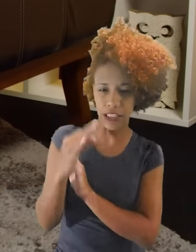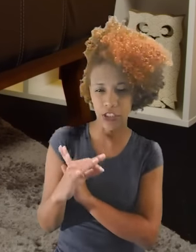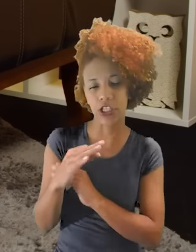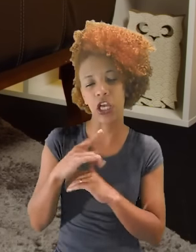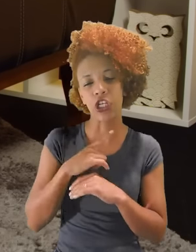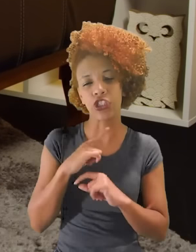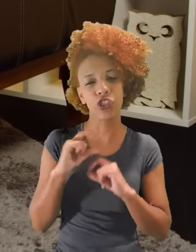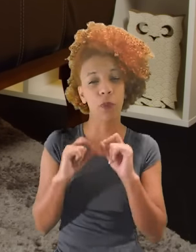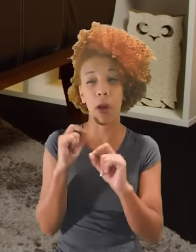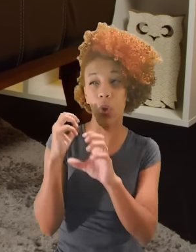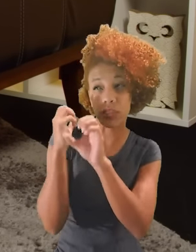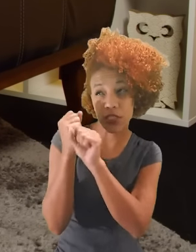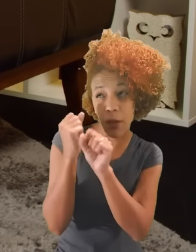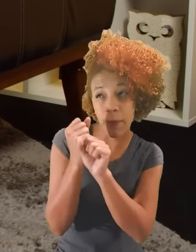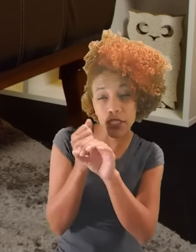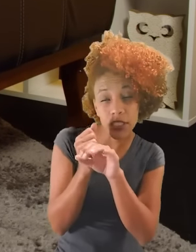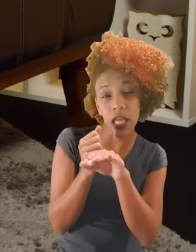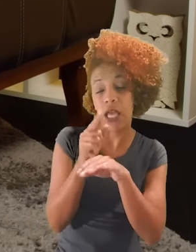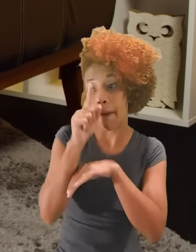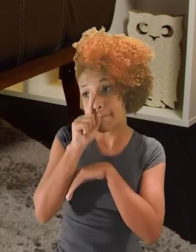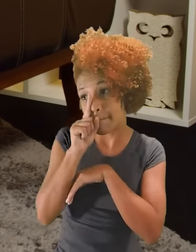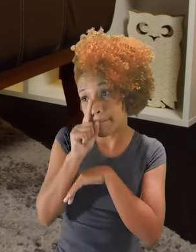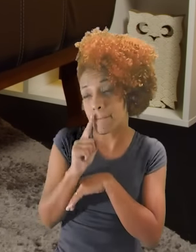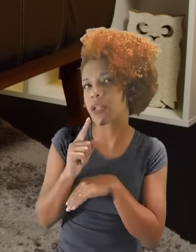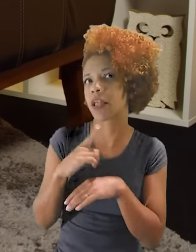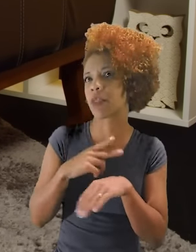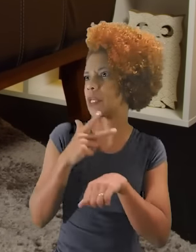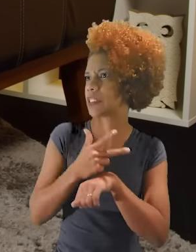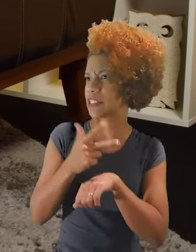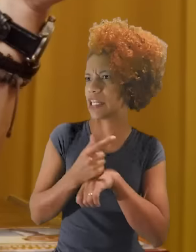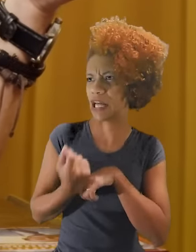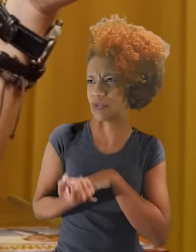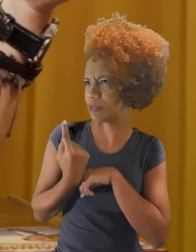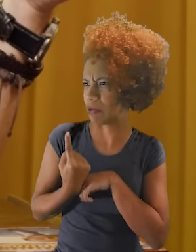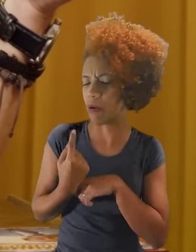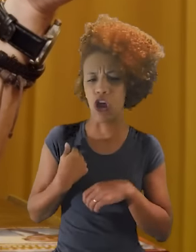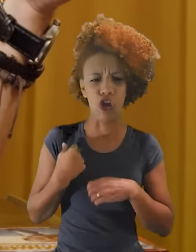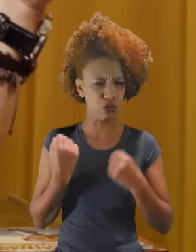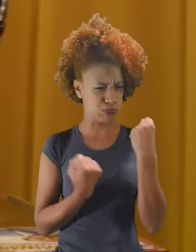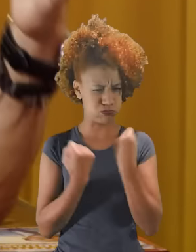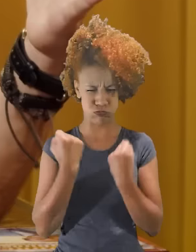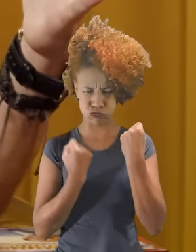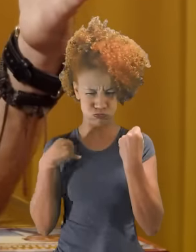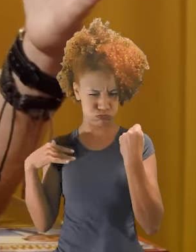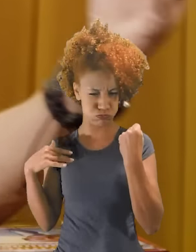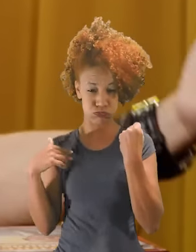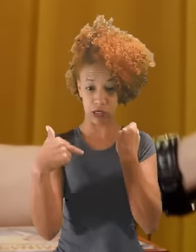cai em cima dele certinho. Então ele tinha uma coisa de cálculo. Cara, ele se arriscava muito. Tem uma cena que eu acho bizarra. Você tá passando um carro a milhão